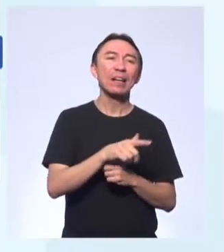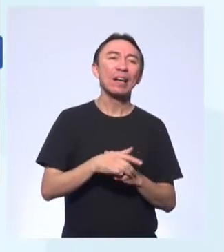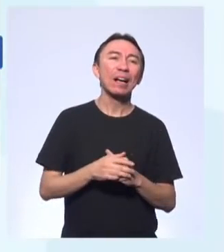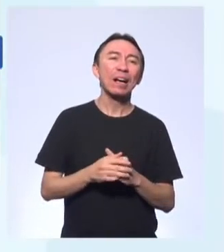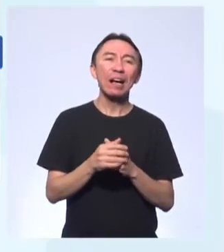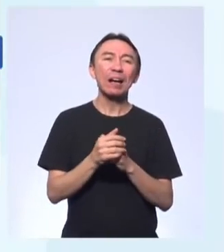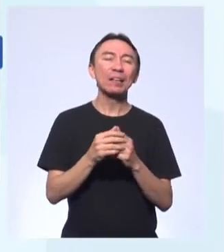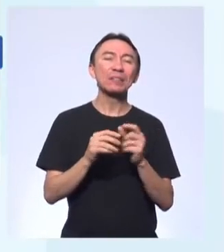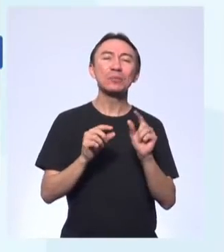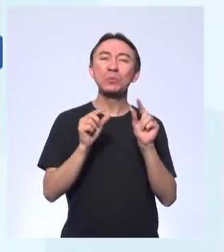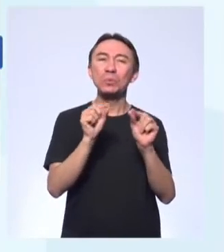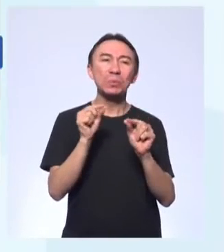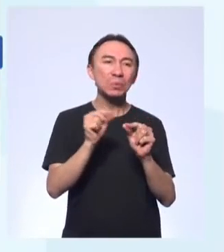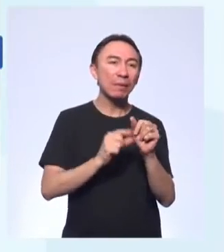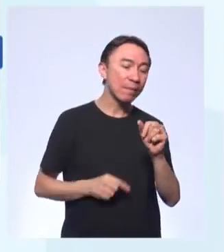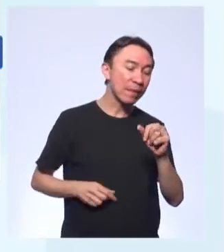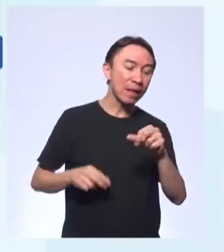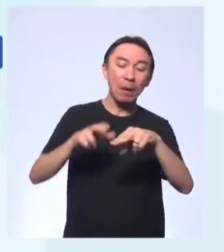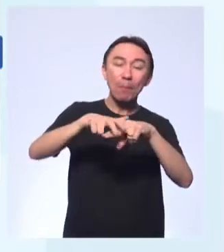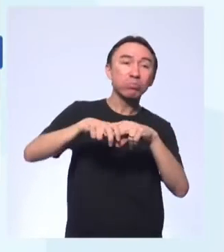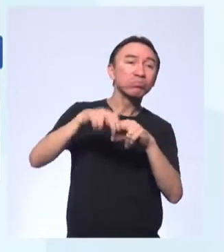a causa da morte de